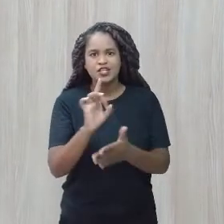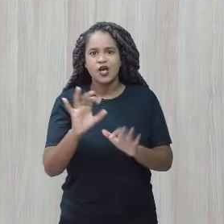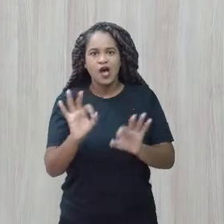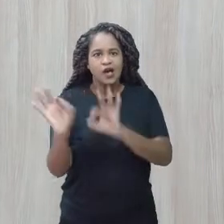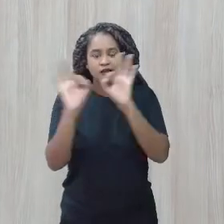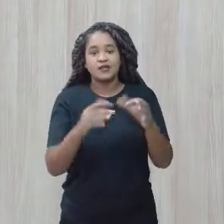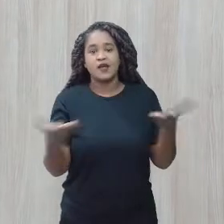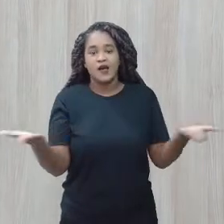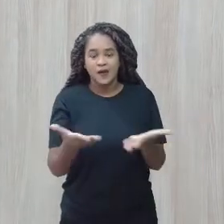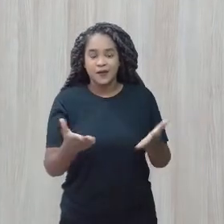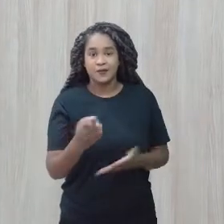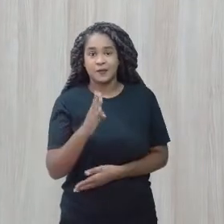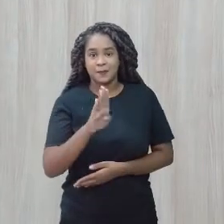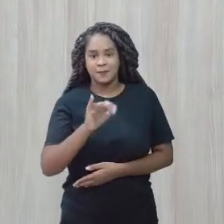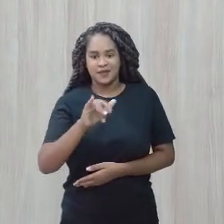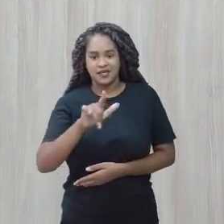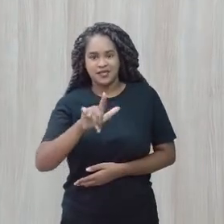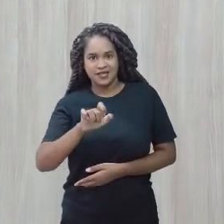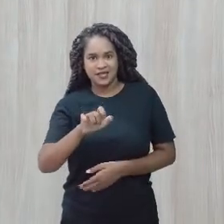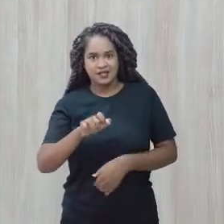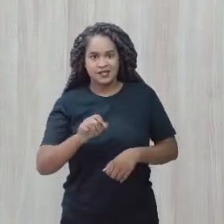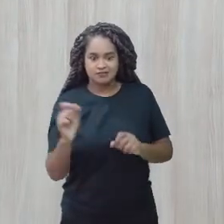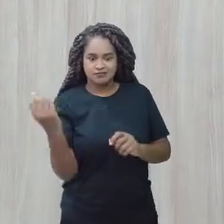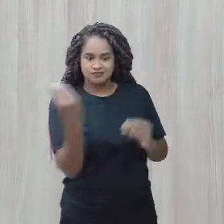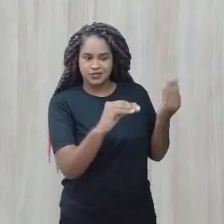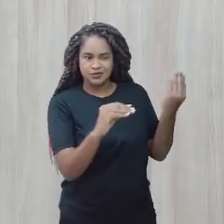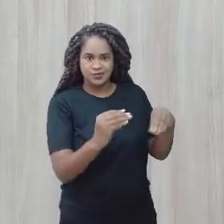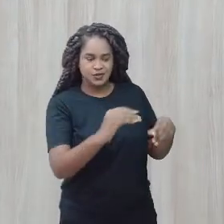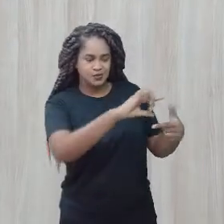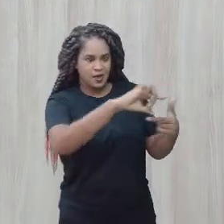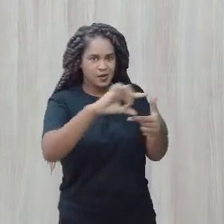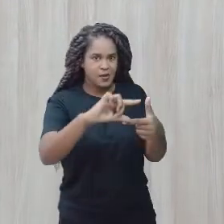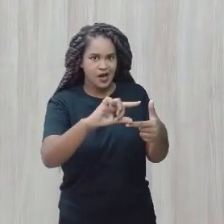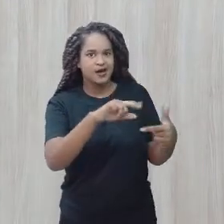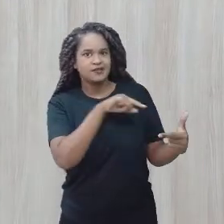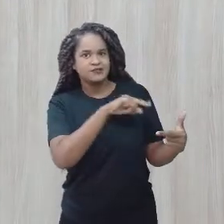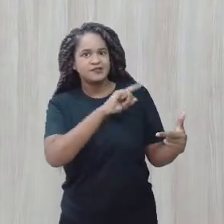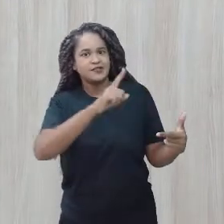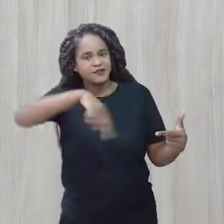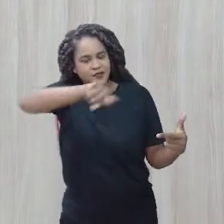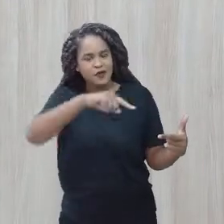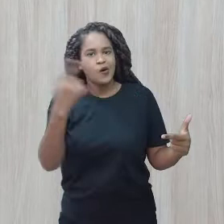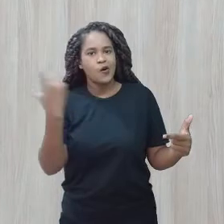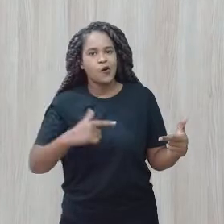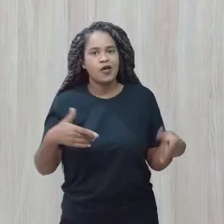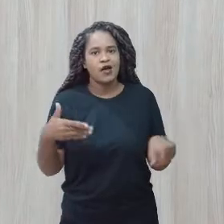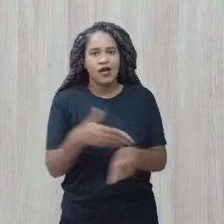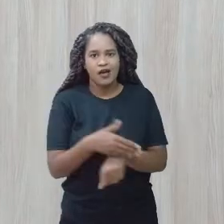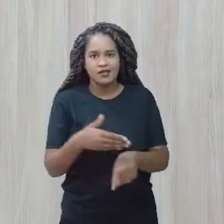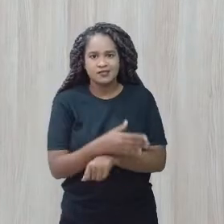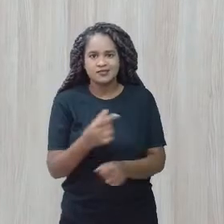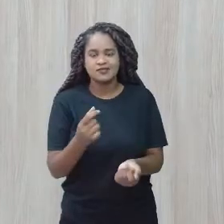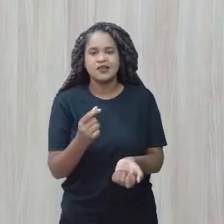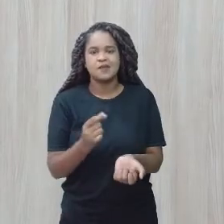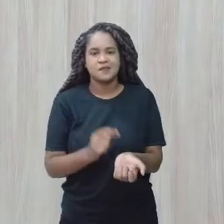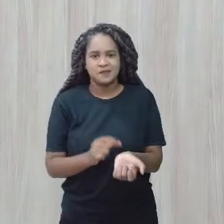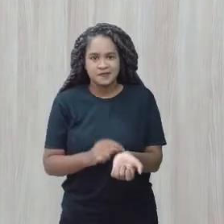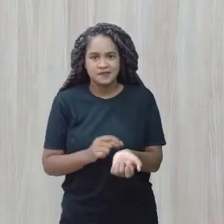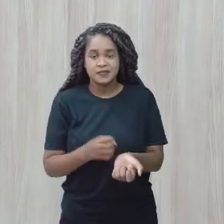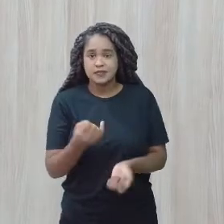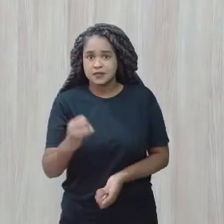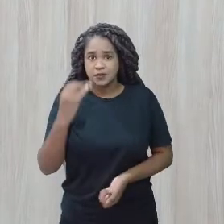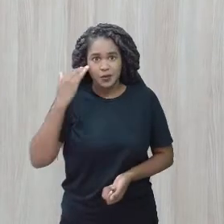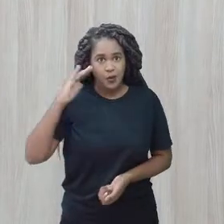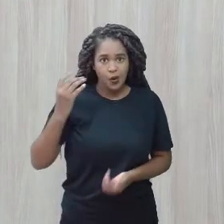jogar agora aqui para vocês os dois QR Codes para vocês poderem acessar. Então, se você não sabe ainda como